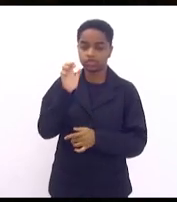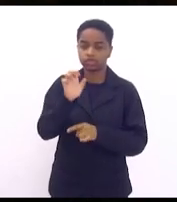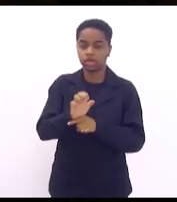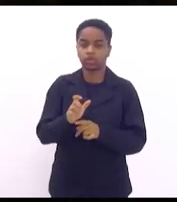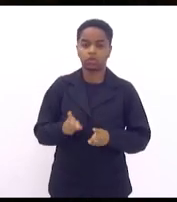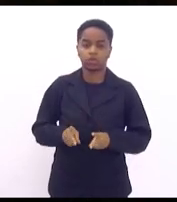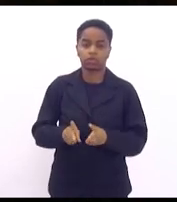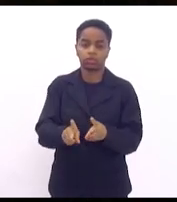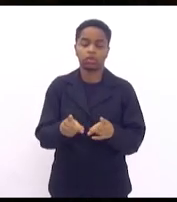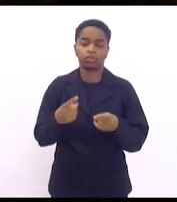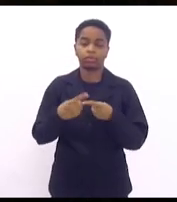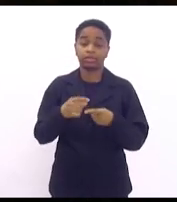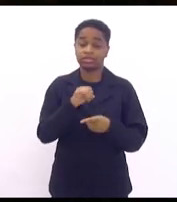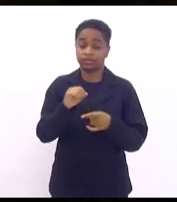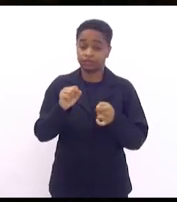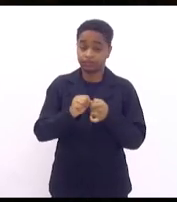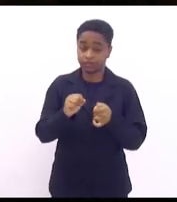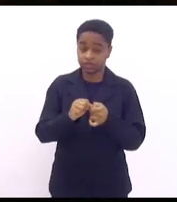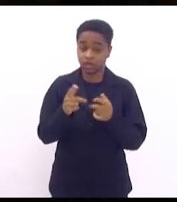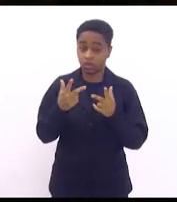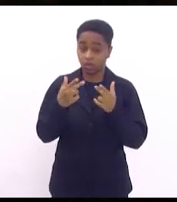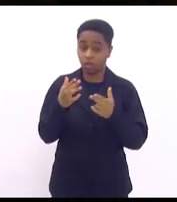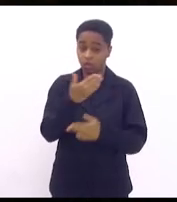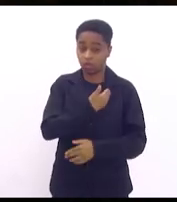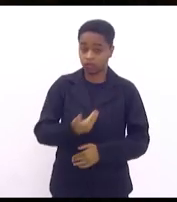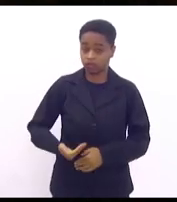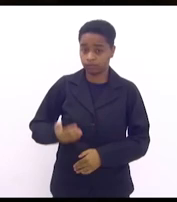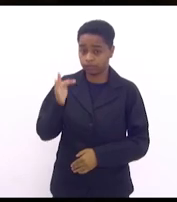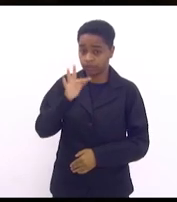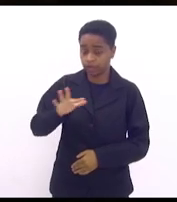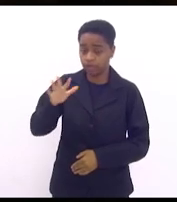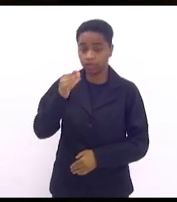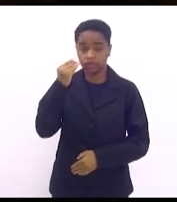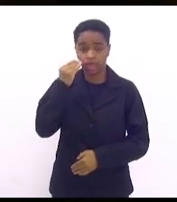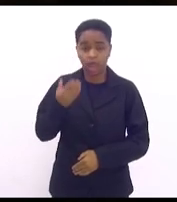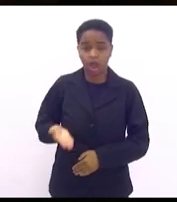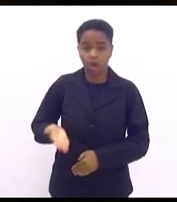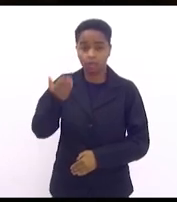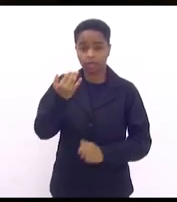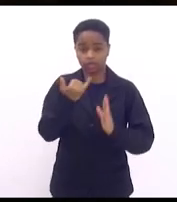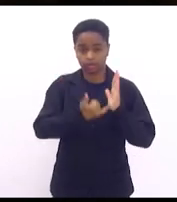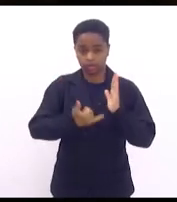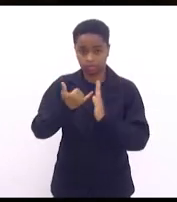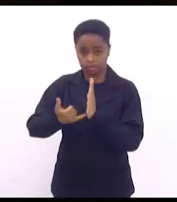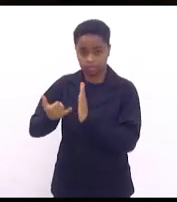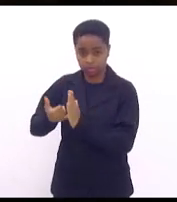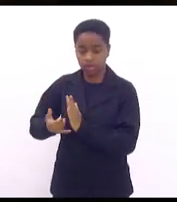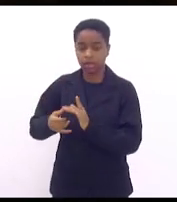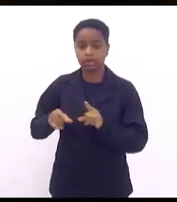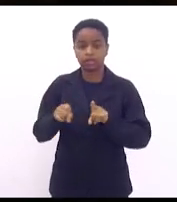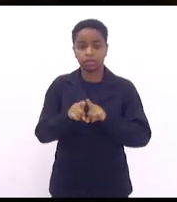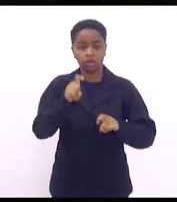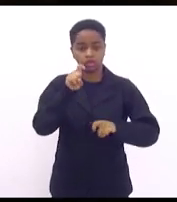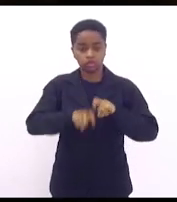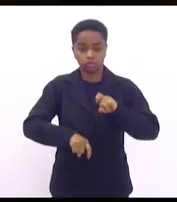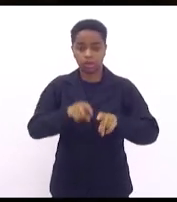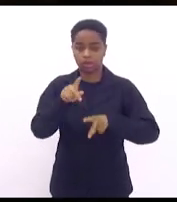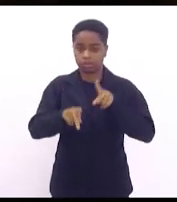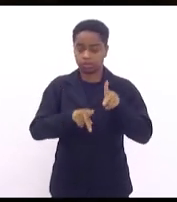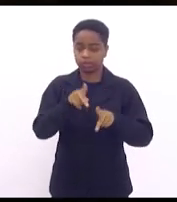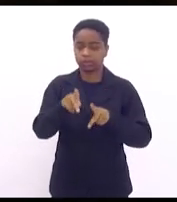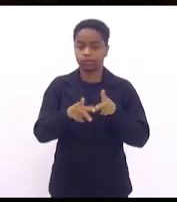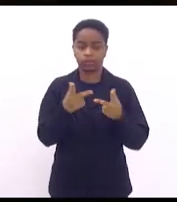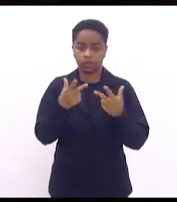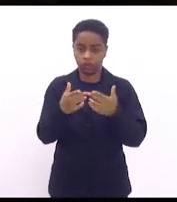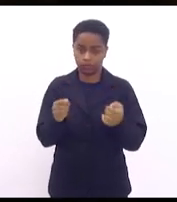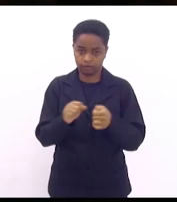para fazer como o governo federal vem fazendo, em aumentar os impostos em estuprar a população, como